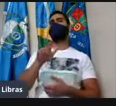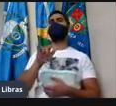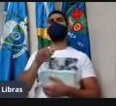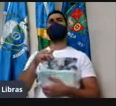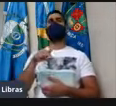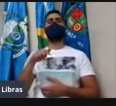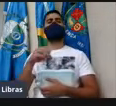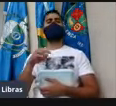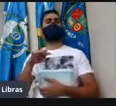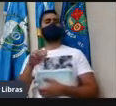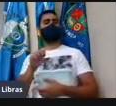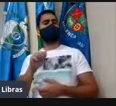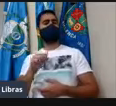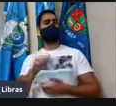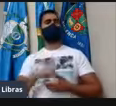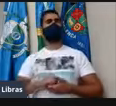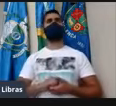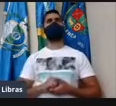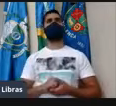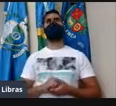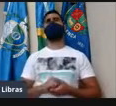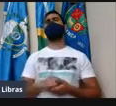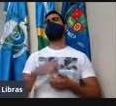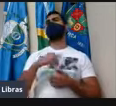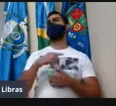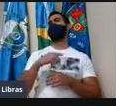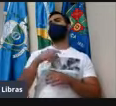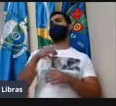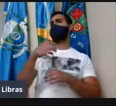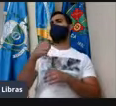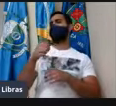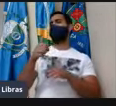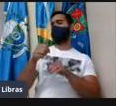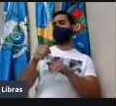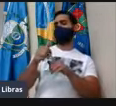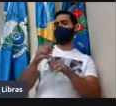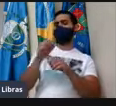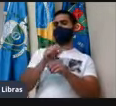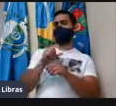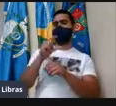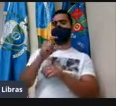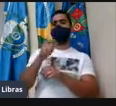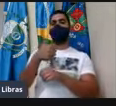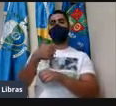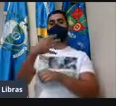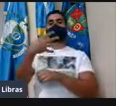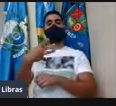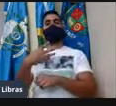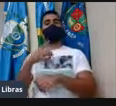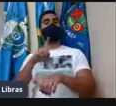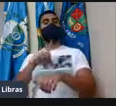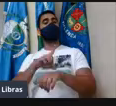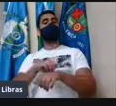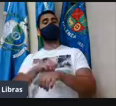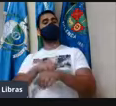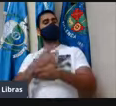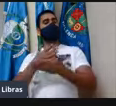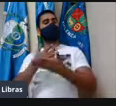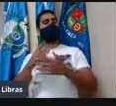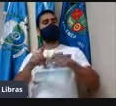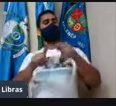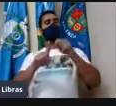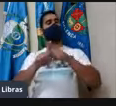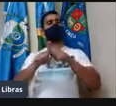servidor, que seria de 11, passaria para 14, e o prazo seria a partir de março